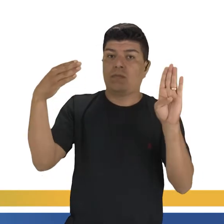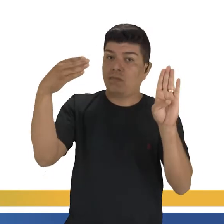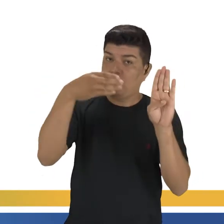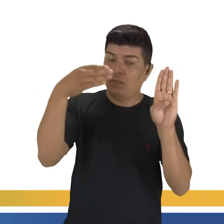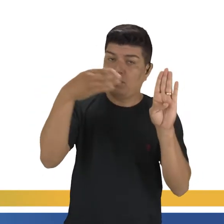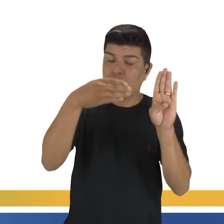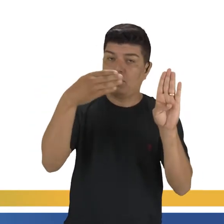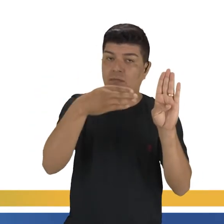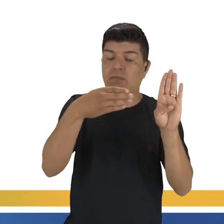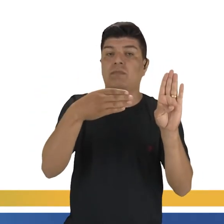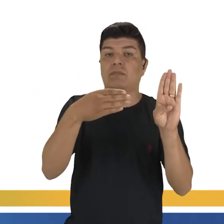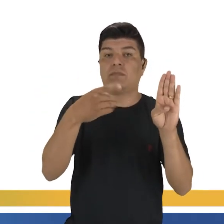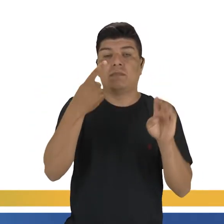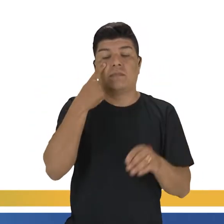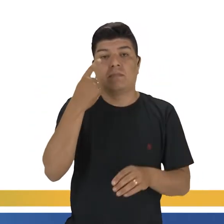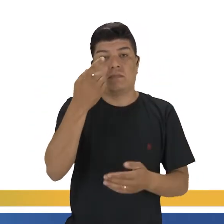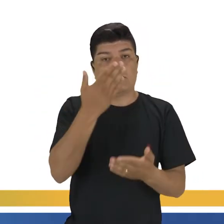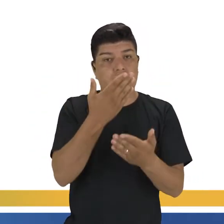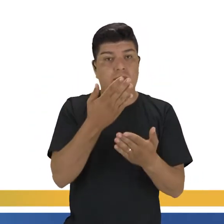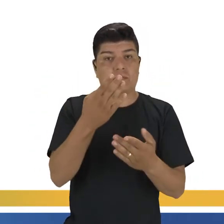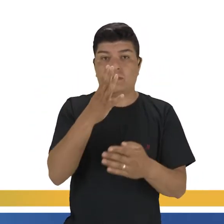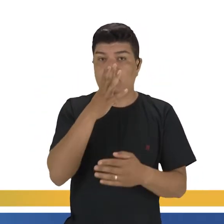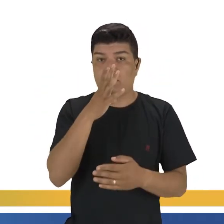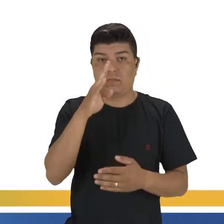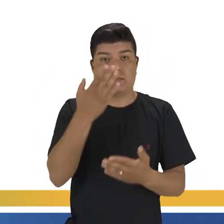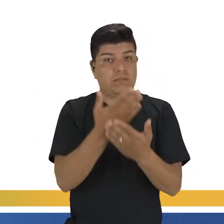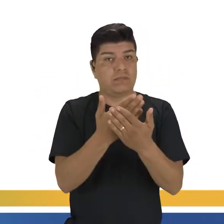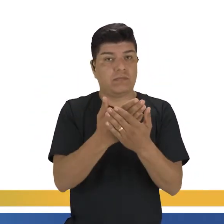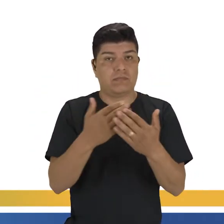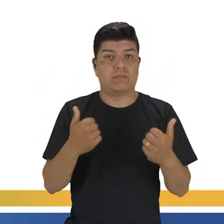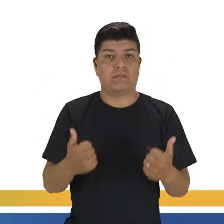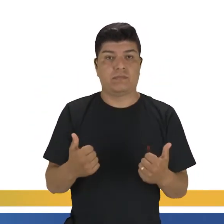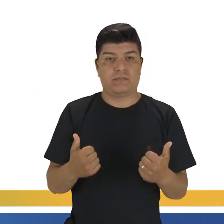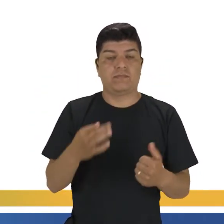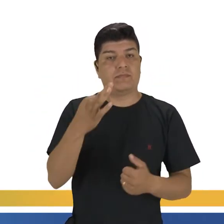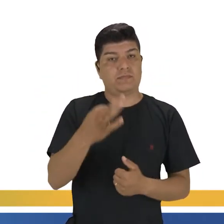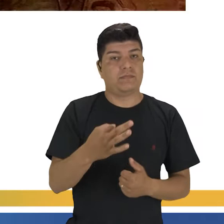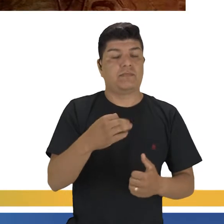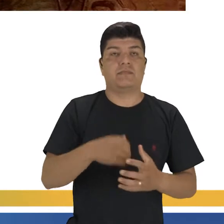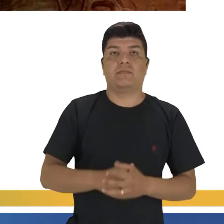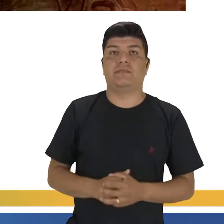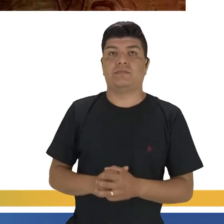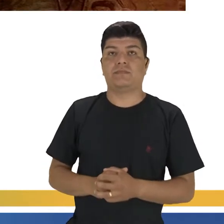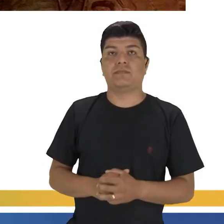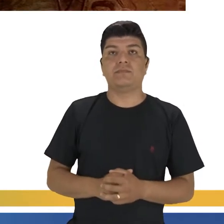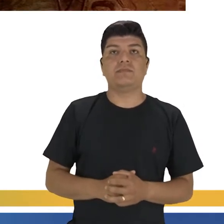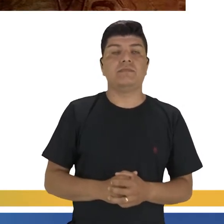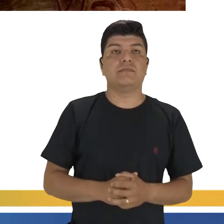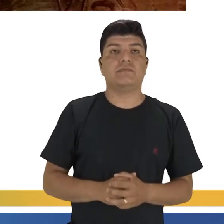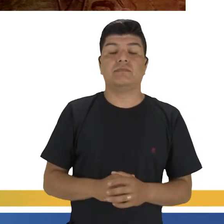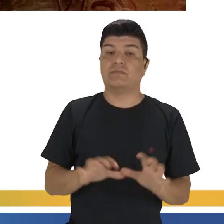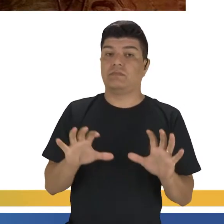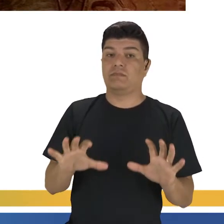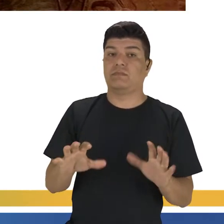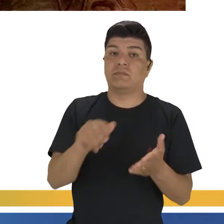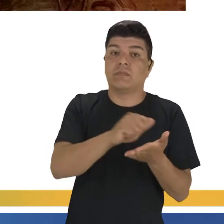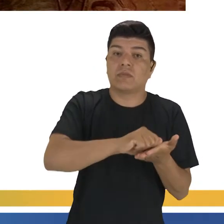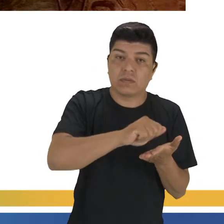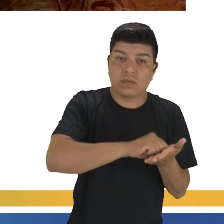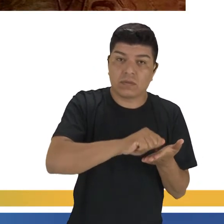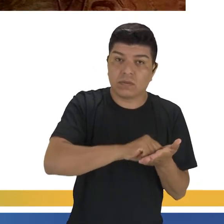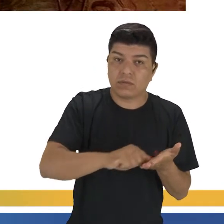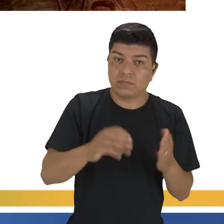a aula para ficar bem, né, entendido na cabecinha de vocês, certo? Então, anote